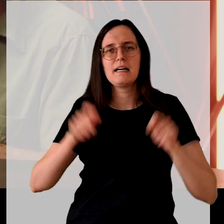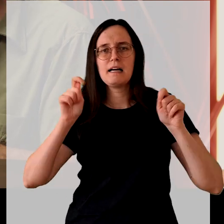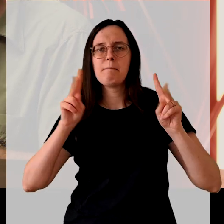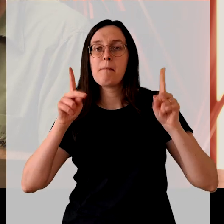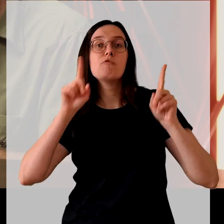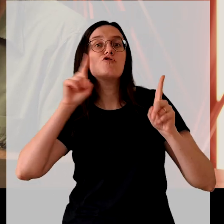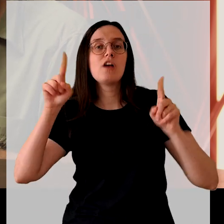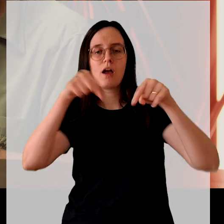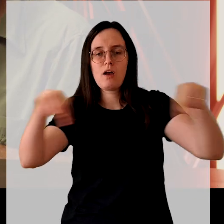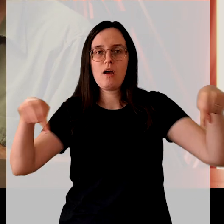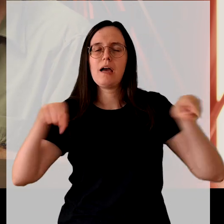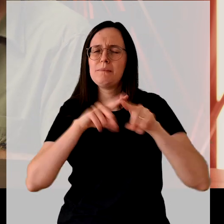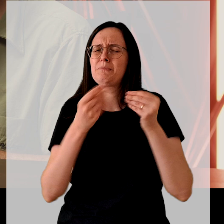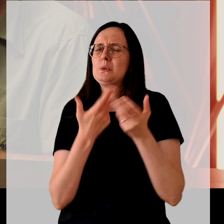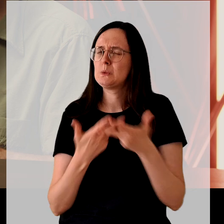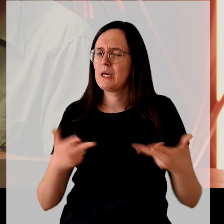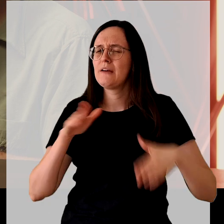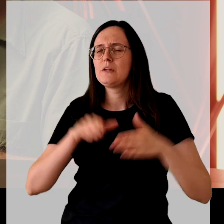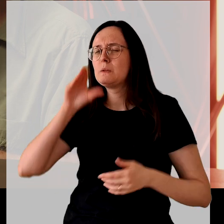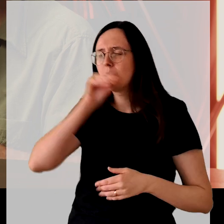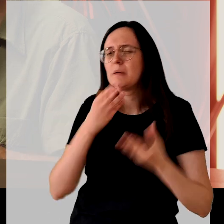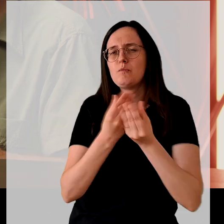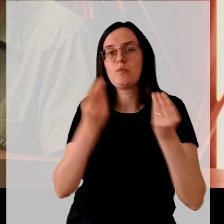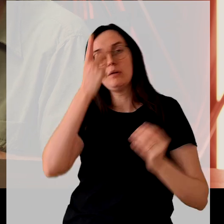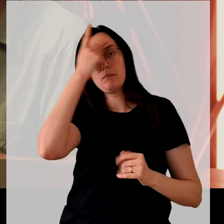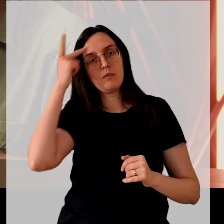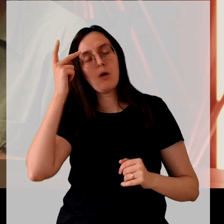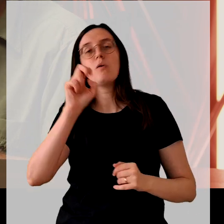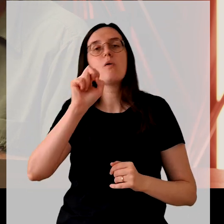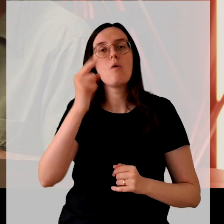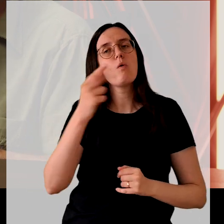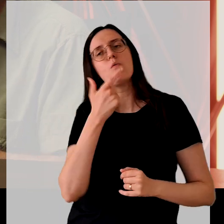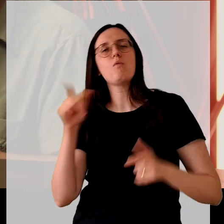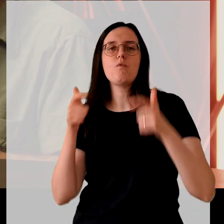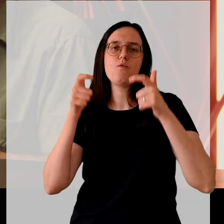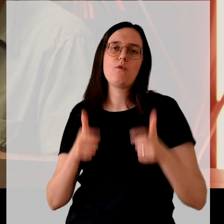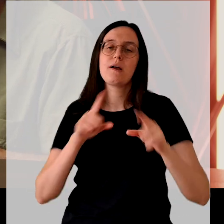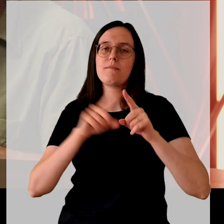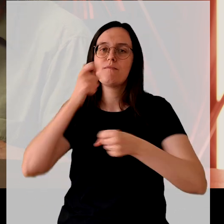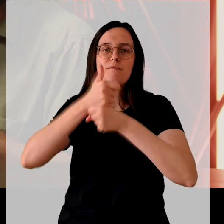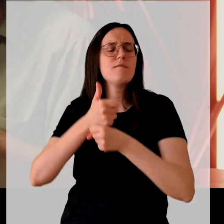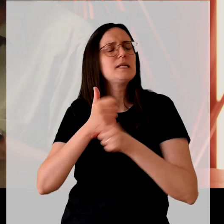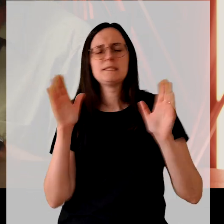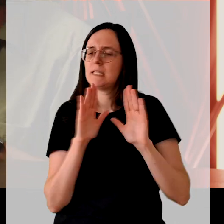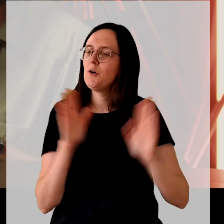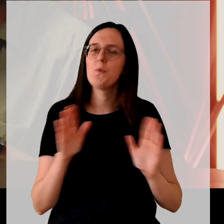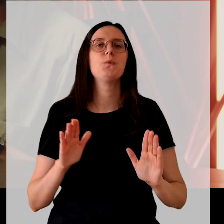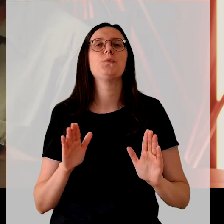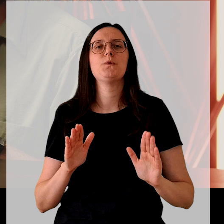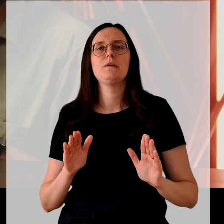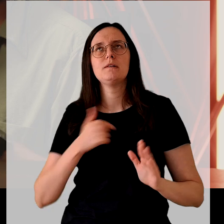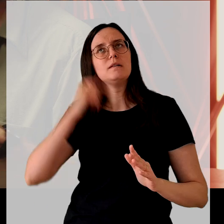mais controlado no mesmo dia, mas que seria bastante coisa para dublar com bastante gente, ou fazer em outro lugar, mas daí a diretora não quis abrir